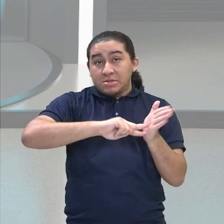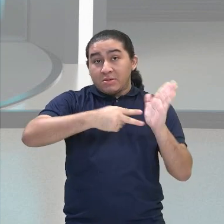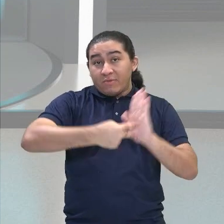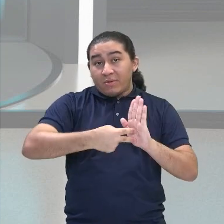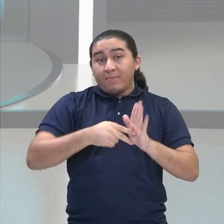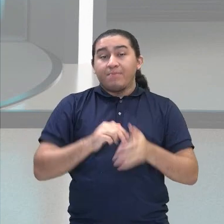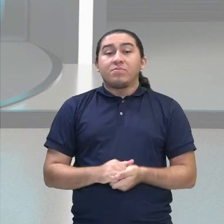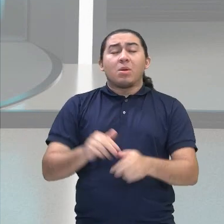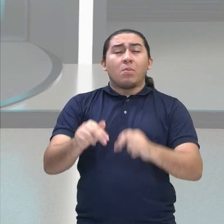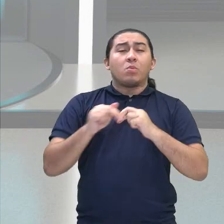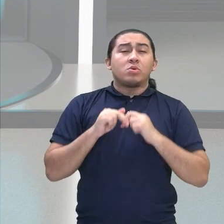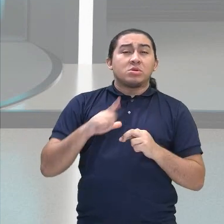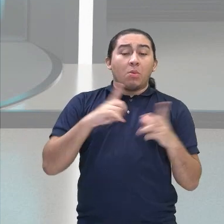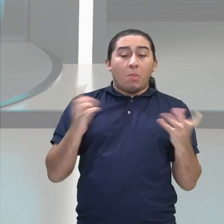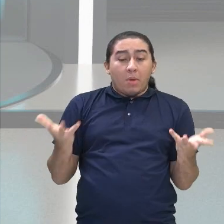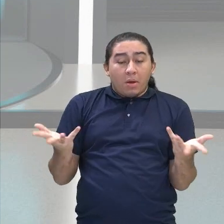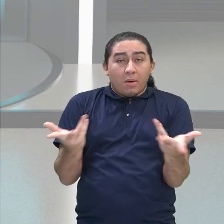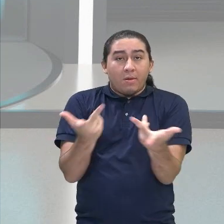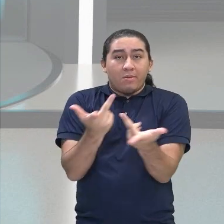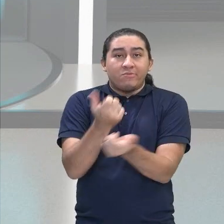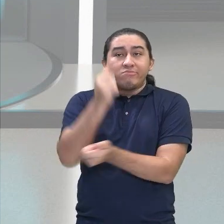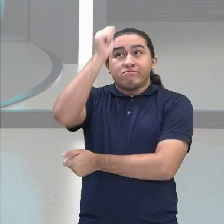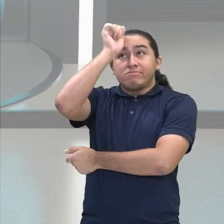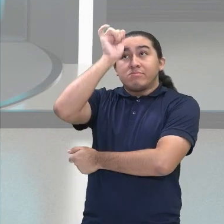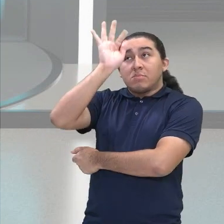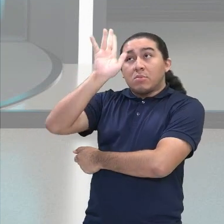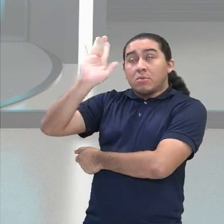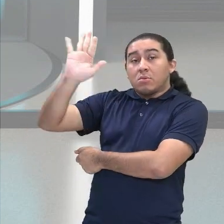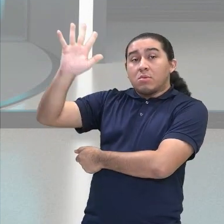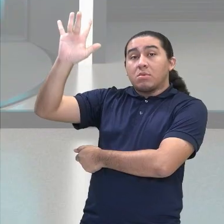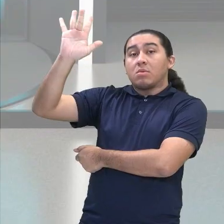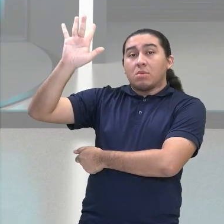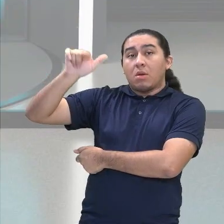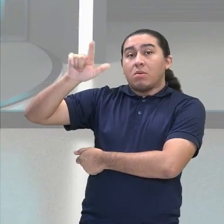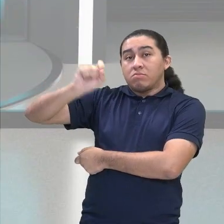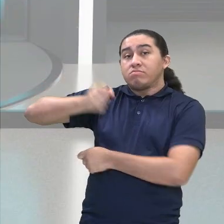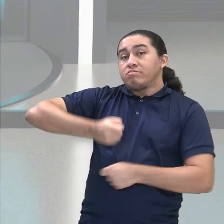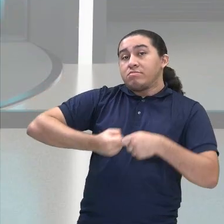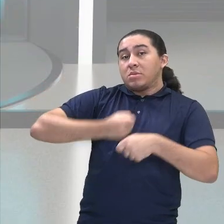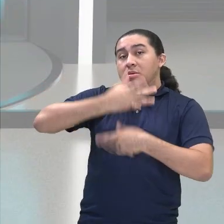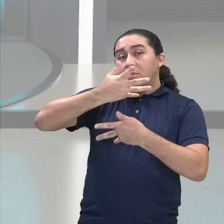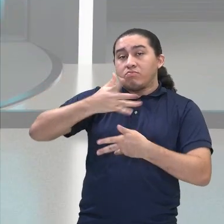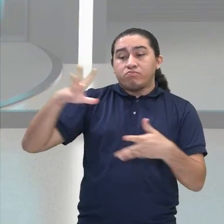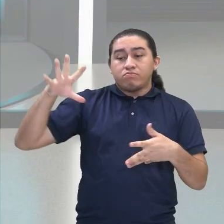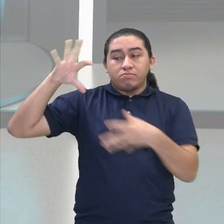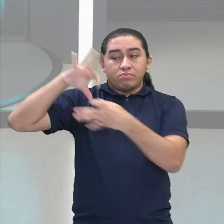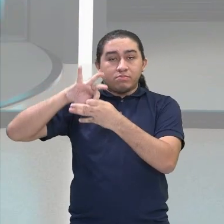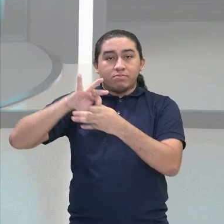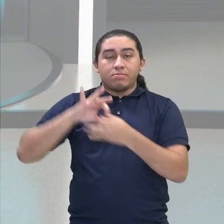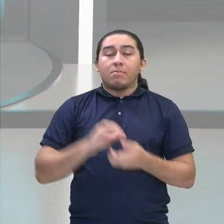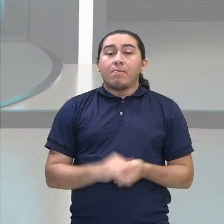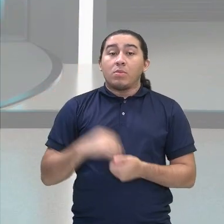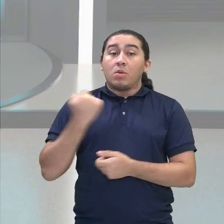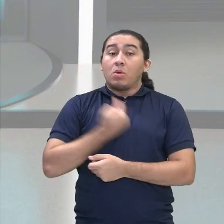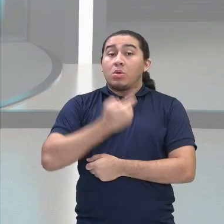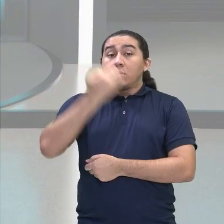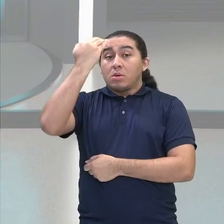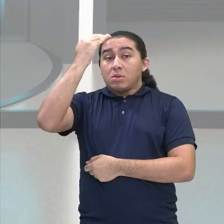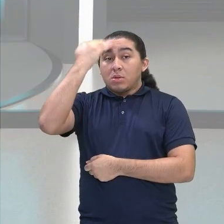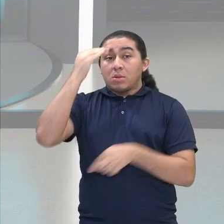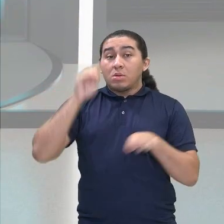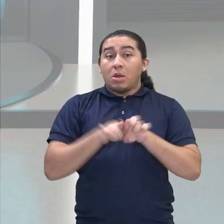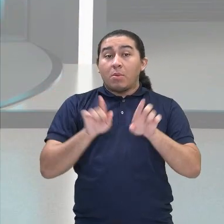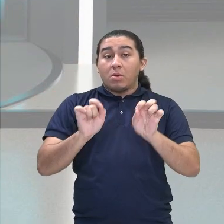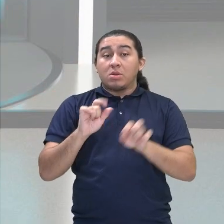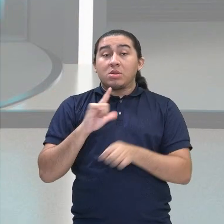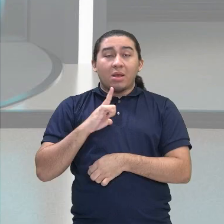uma riqueza para a imaginação e se apropriar dessa expressão. Vamos entender que isso está até no nosso dia